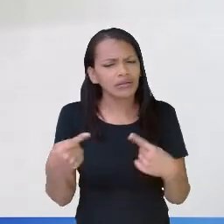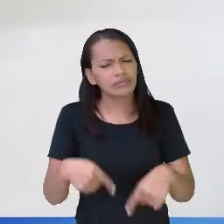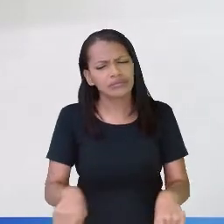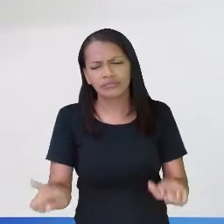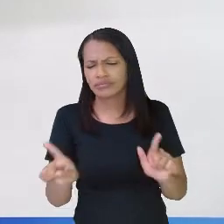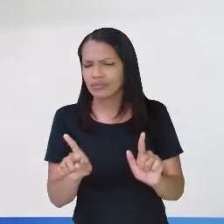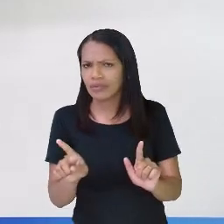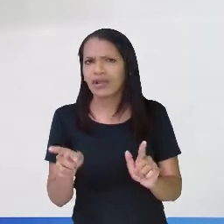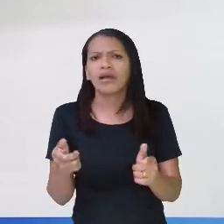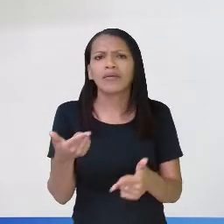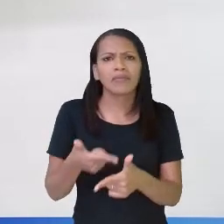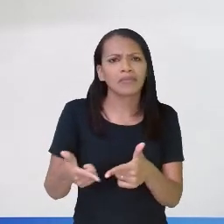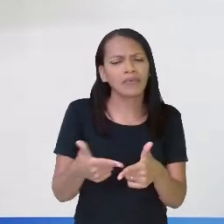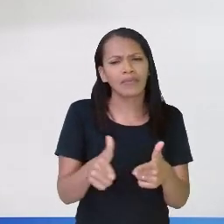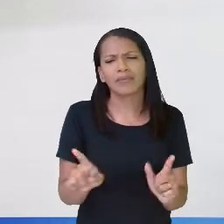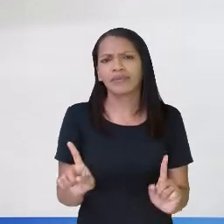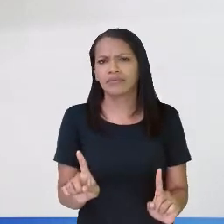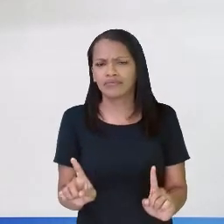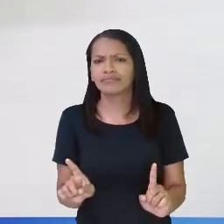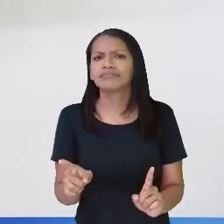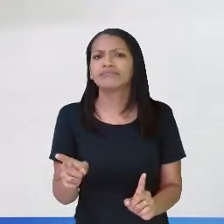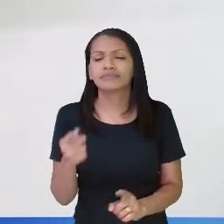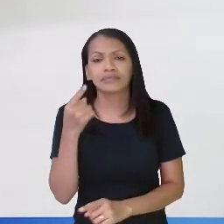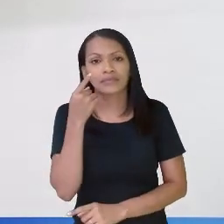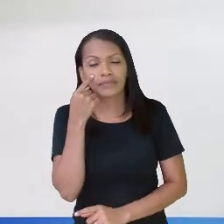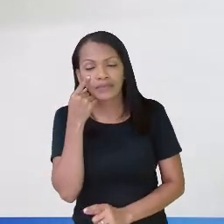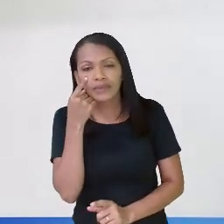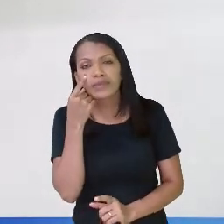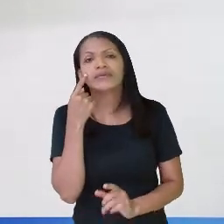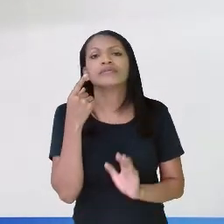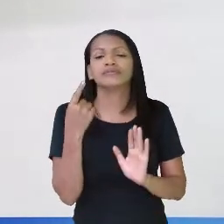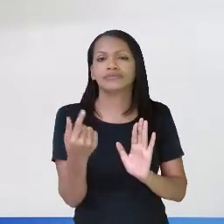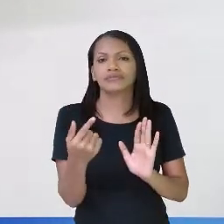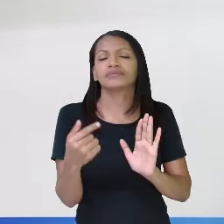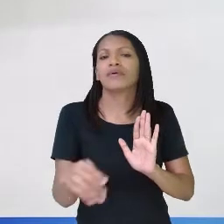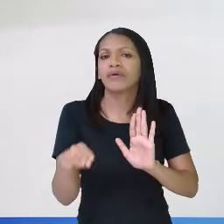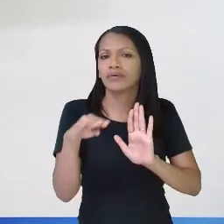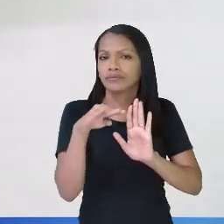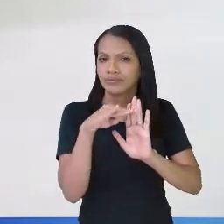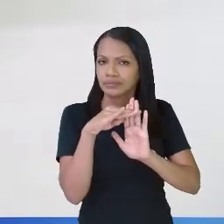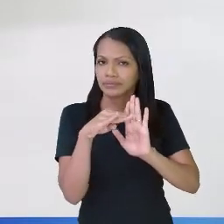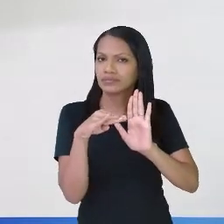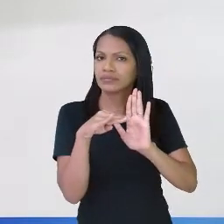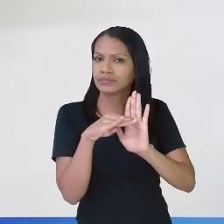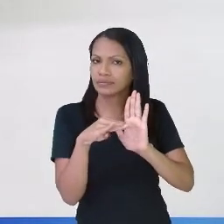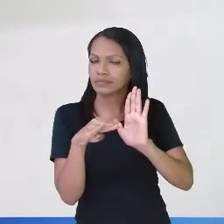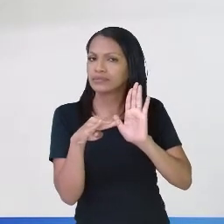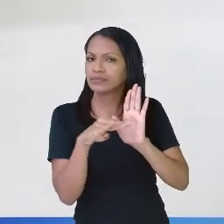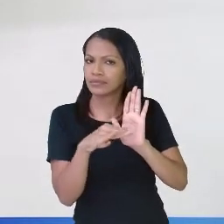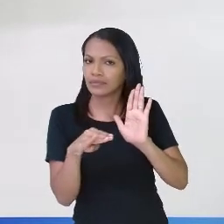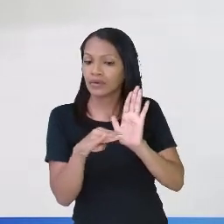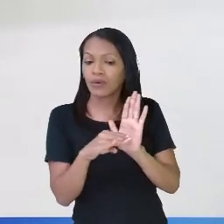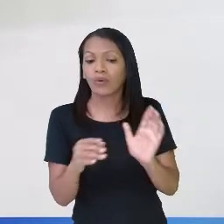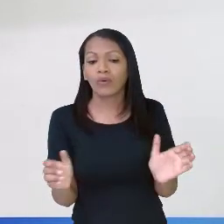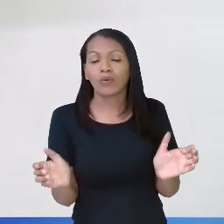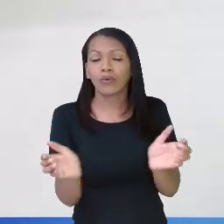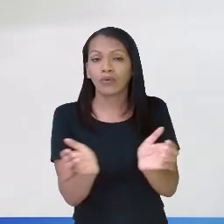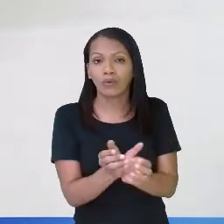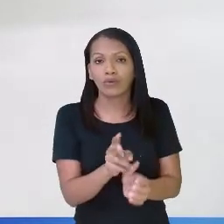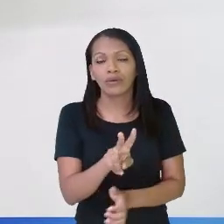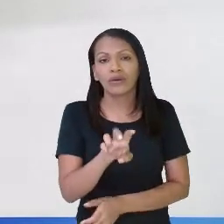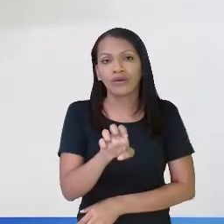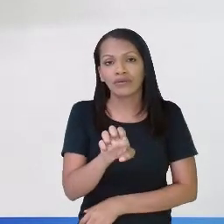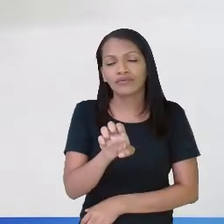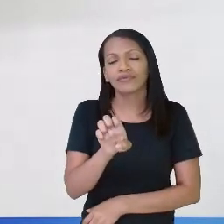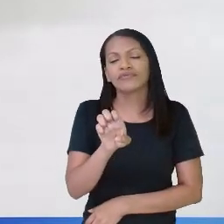tá certo? Aí você observa lá a estrutura. Cada linha, como eu já disse, é um verso, o grupo de versos é a